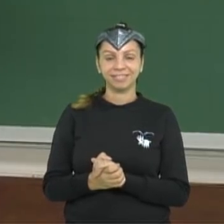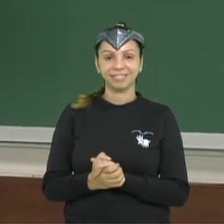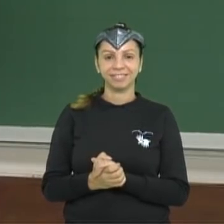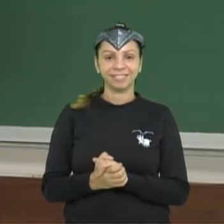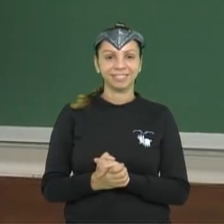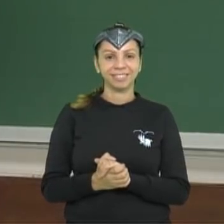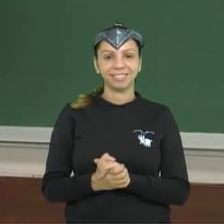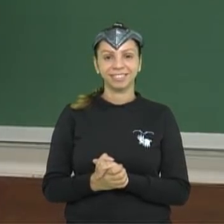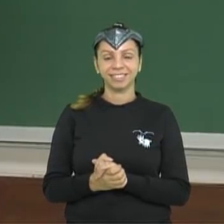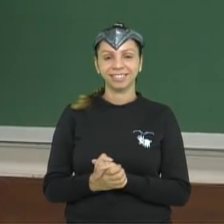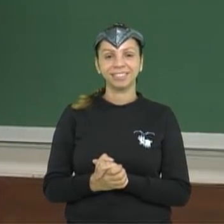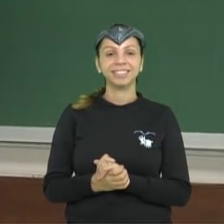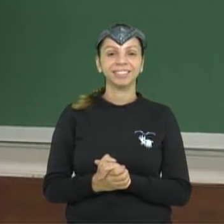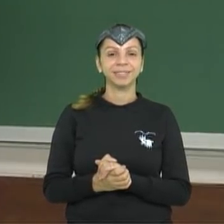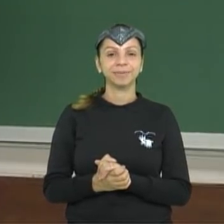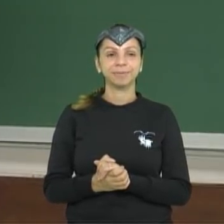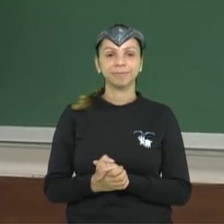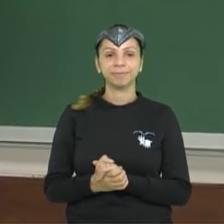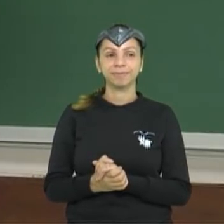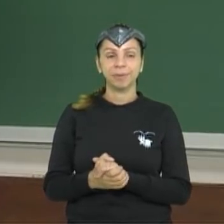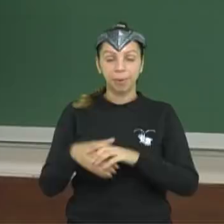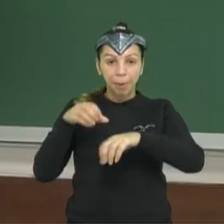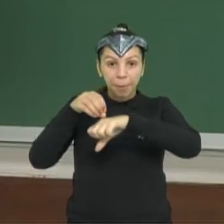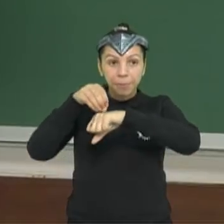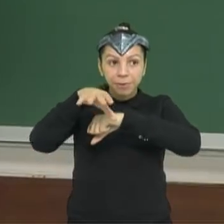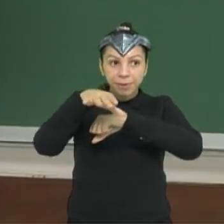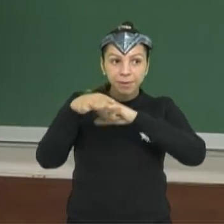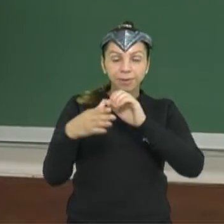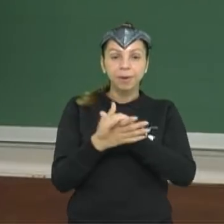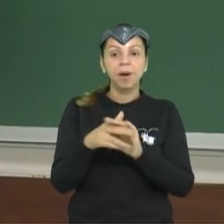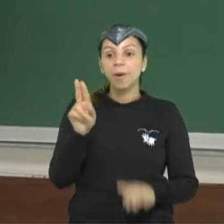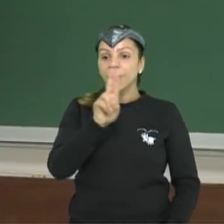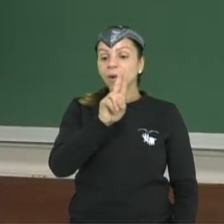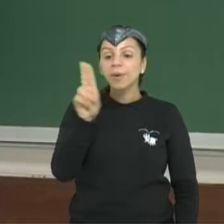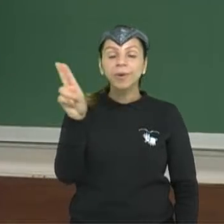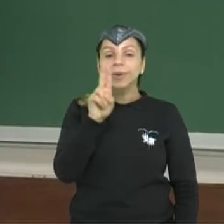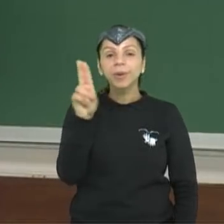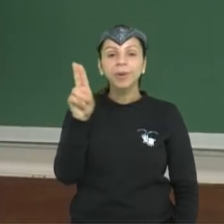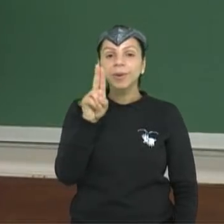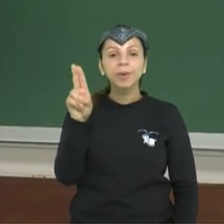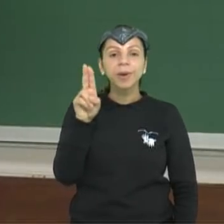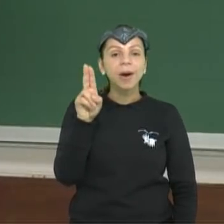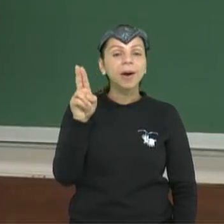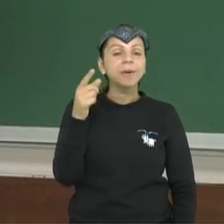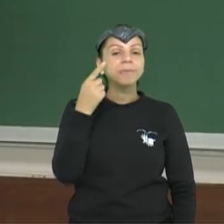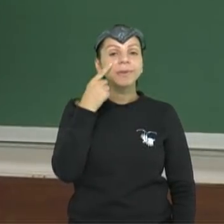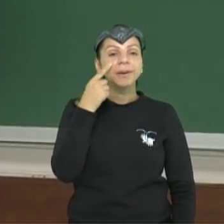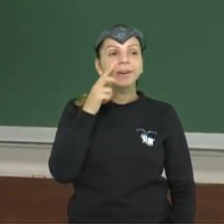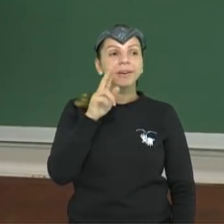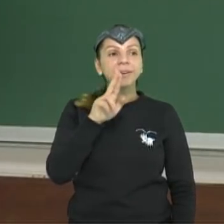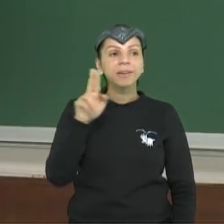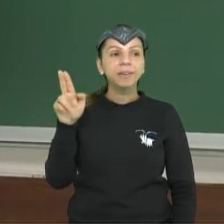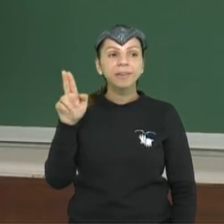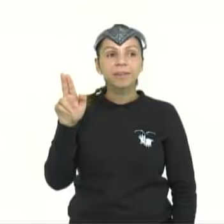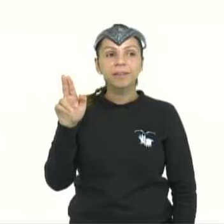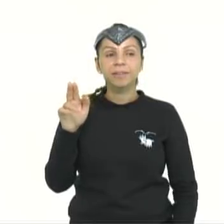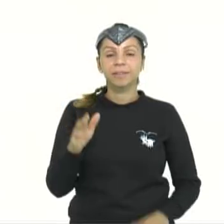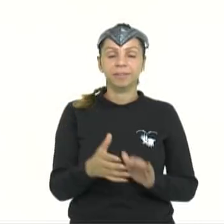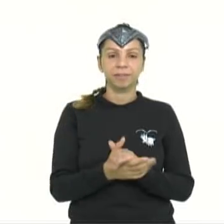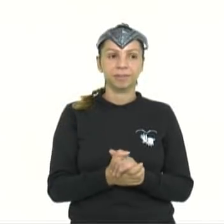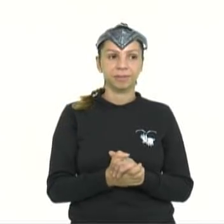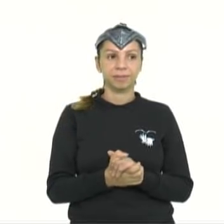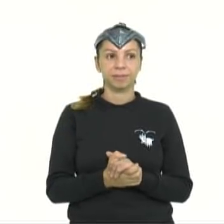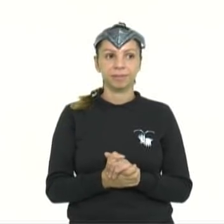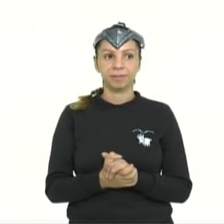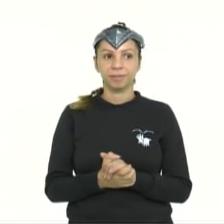nossa atividade. Presta atenção na dica. Olha o nome que a teacher deu para o super-herói dela. My